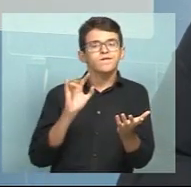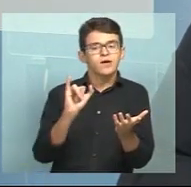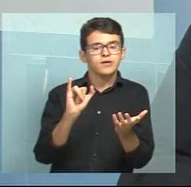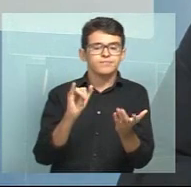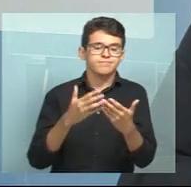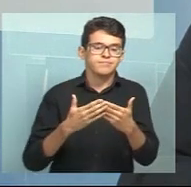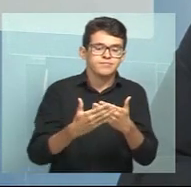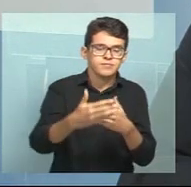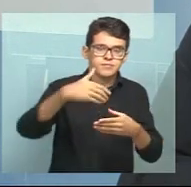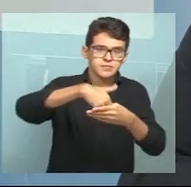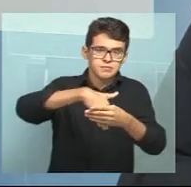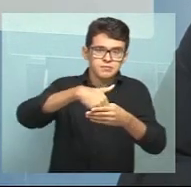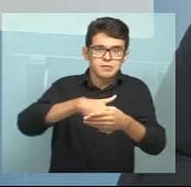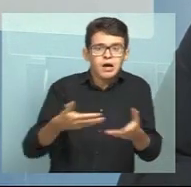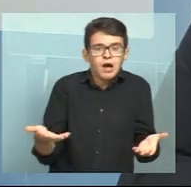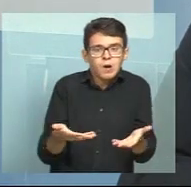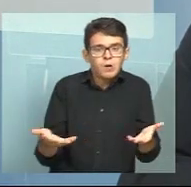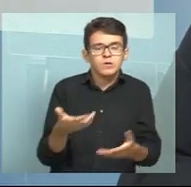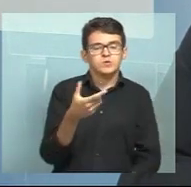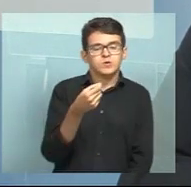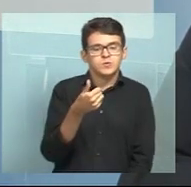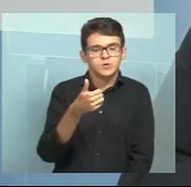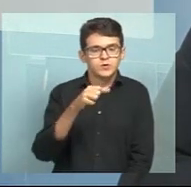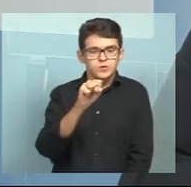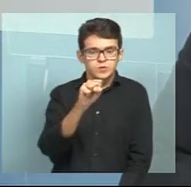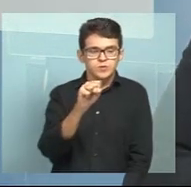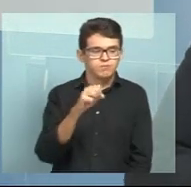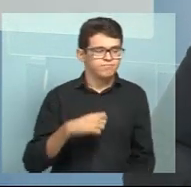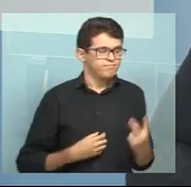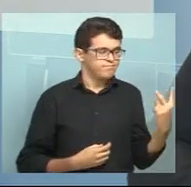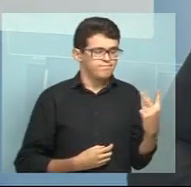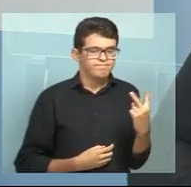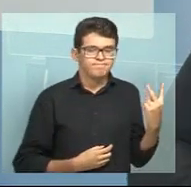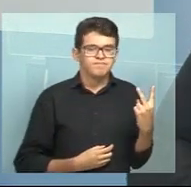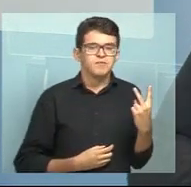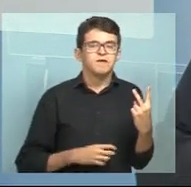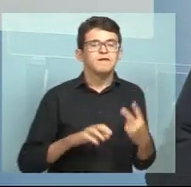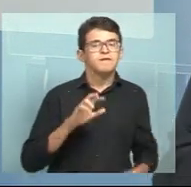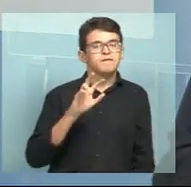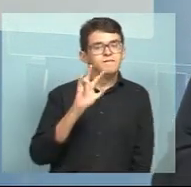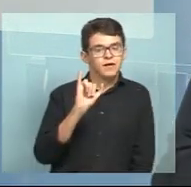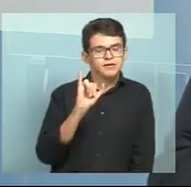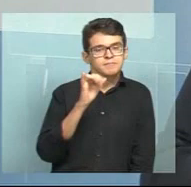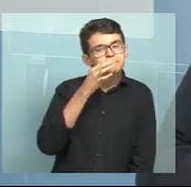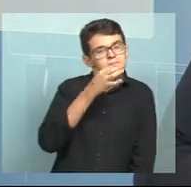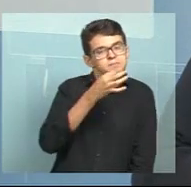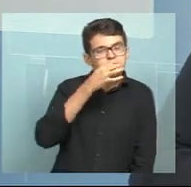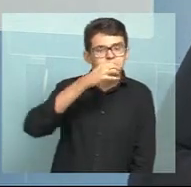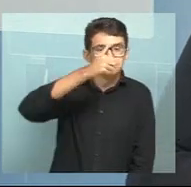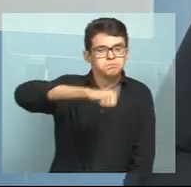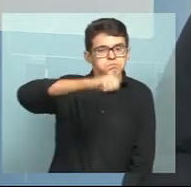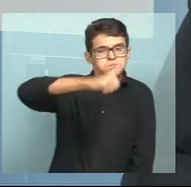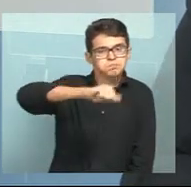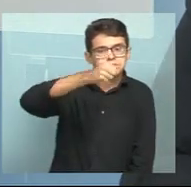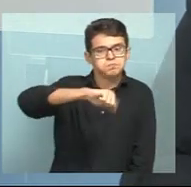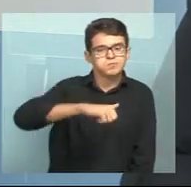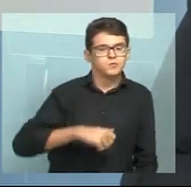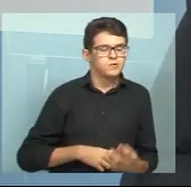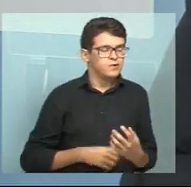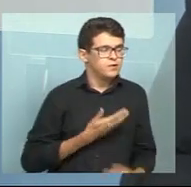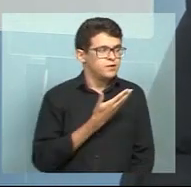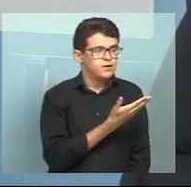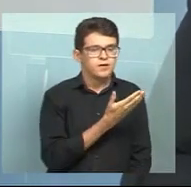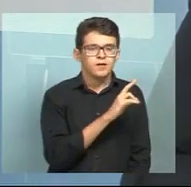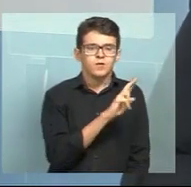vai ser analisada por mim e pelo meu companheiro, que eu recorro sempre e chamo, que é o nosso consultor político,